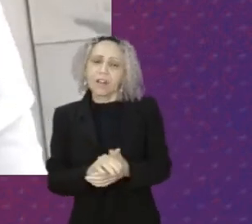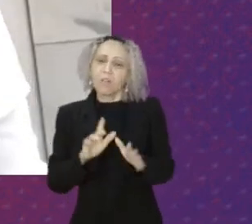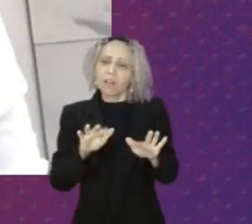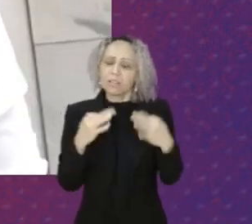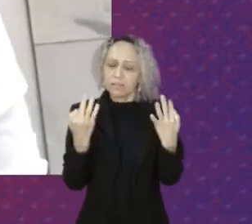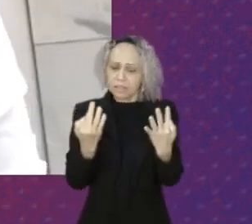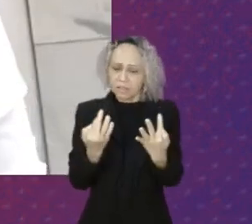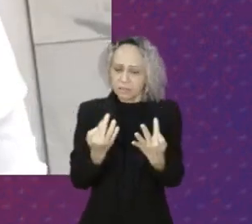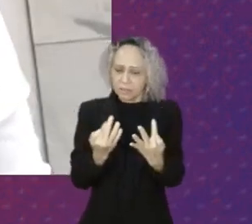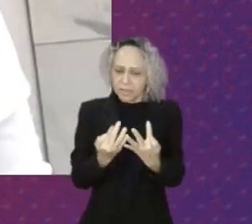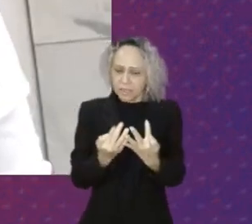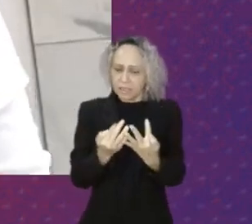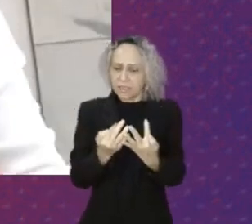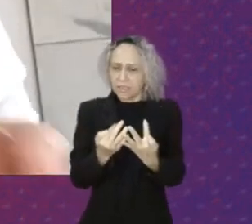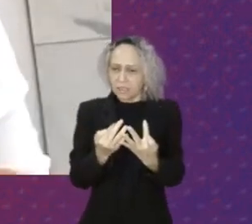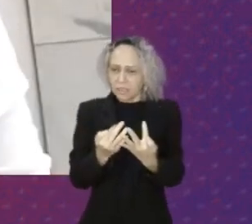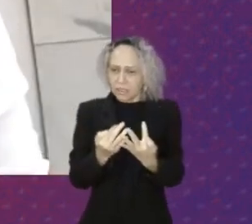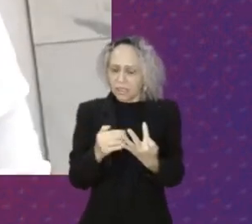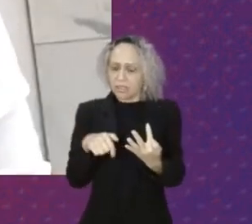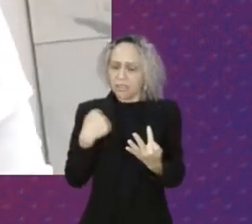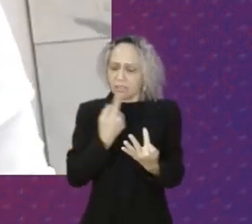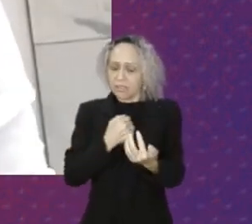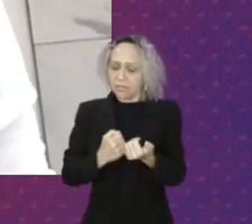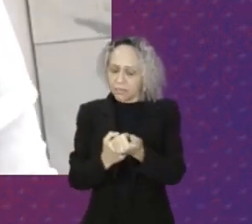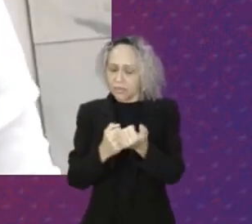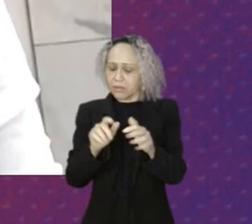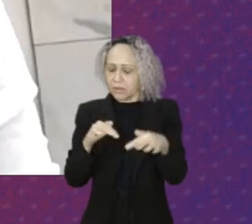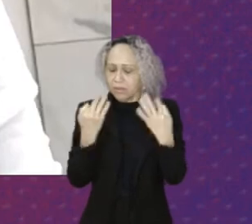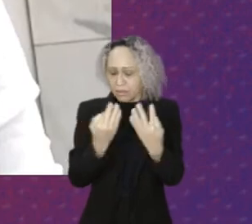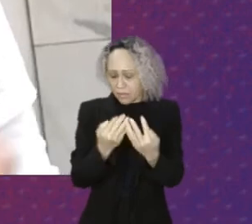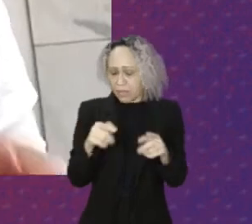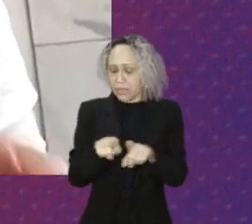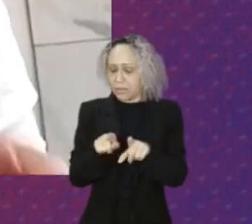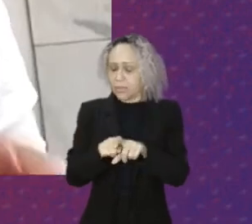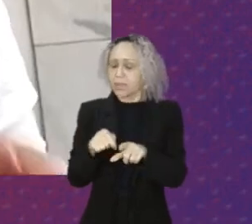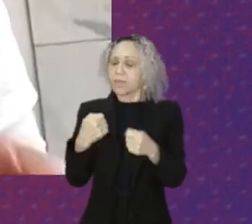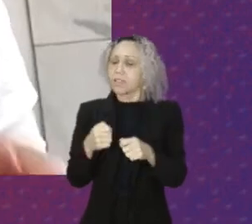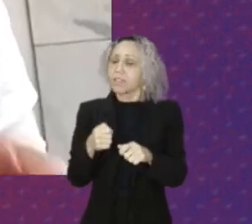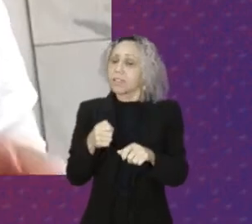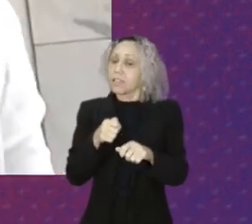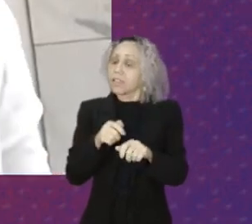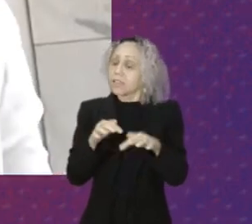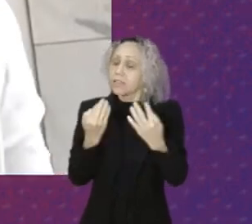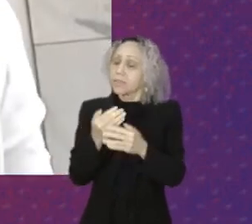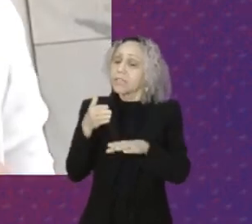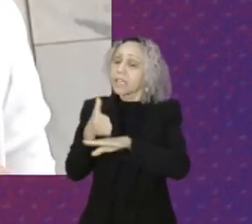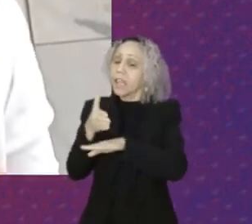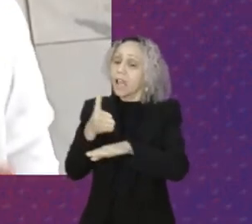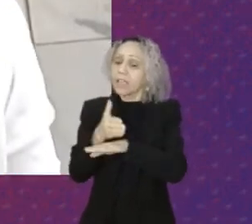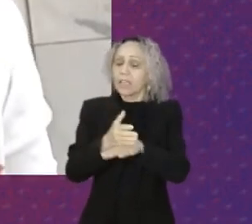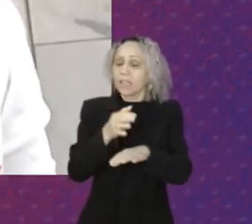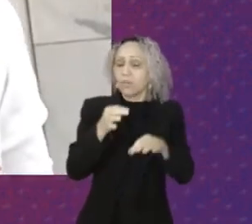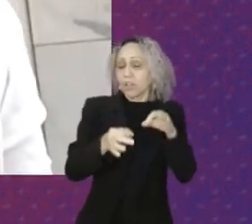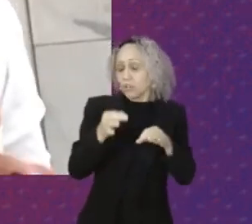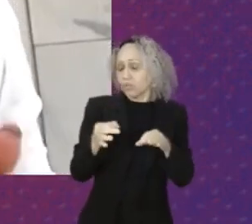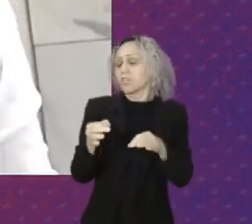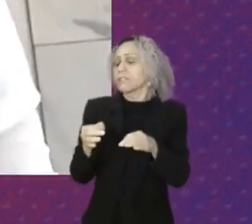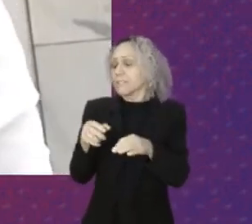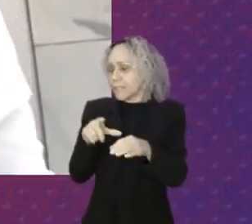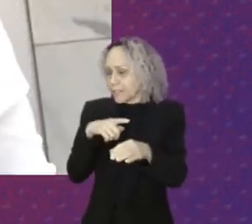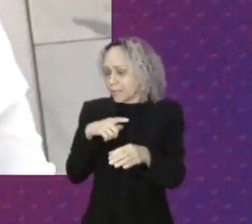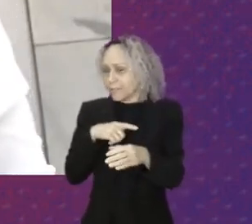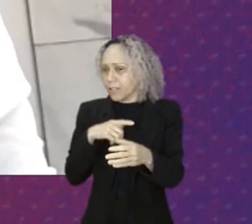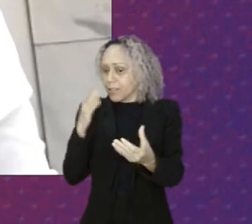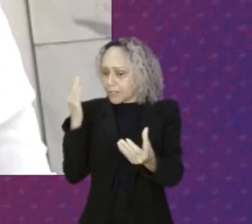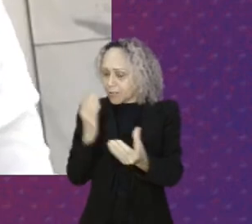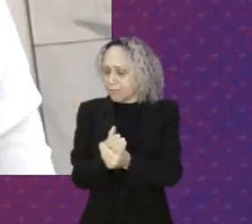que a gente chama de acesso à justiça e memória, né, sobre esses processos. Então,